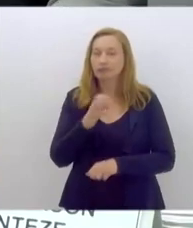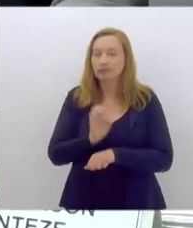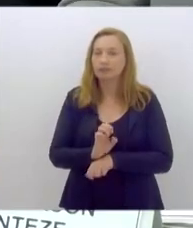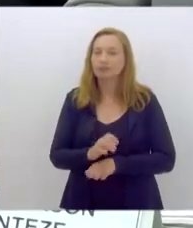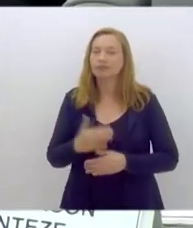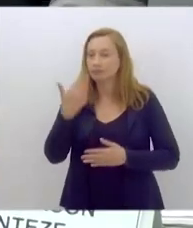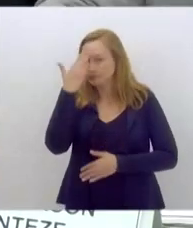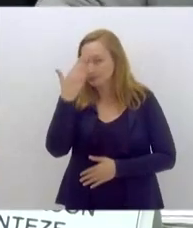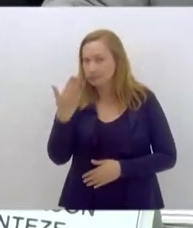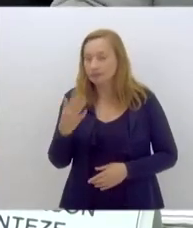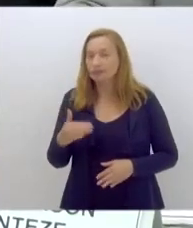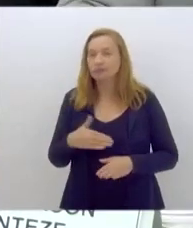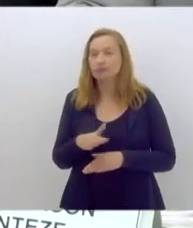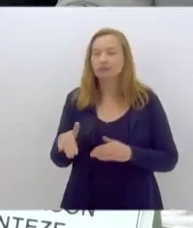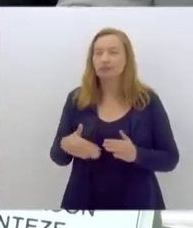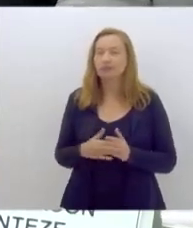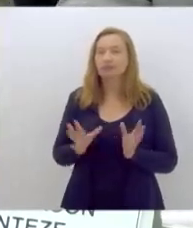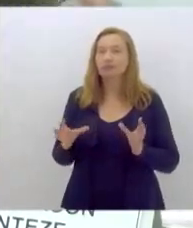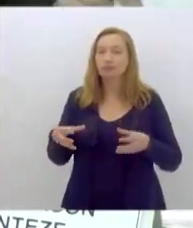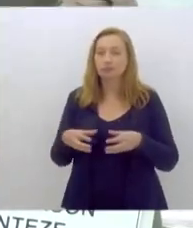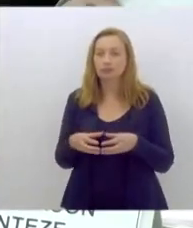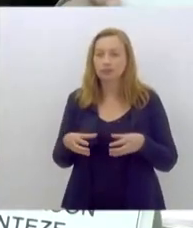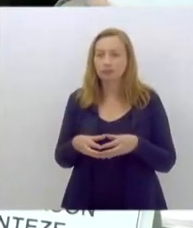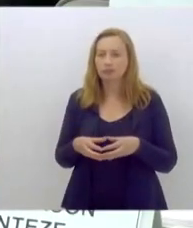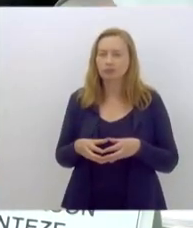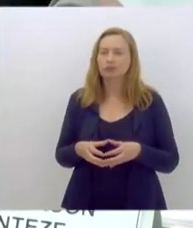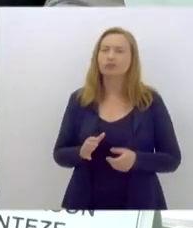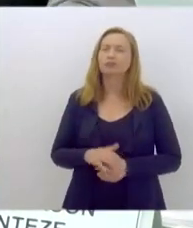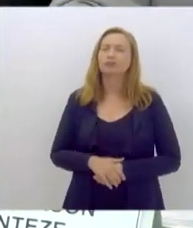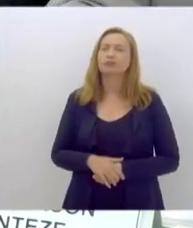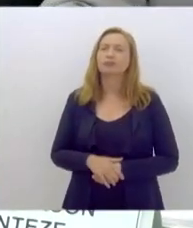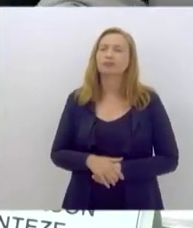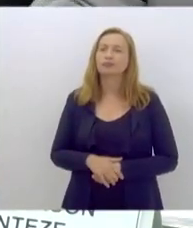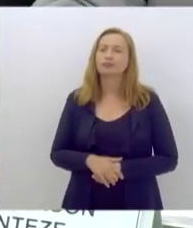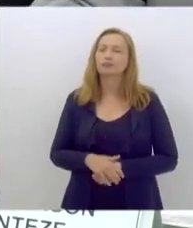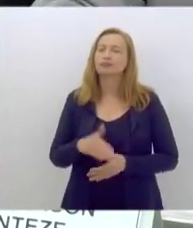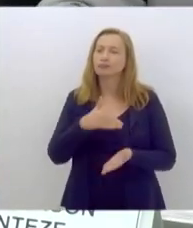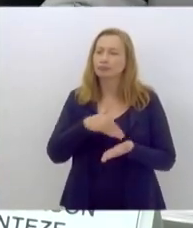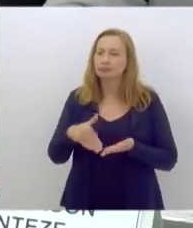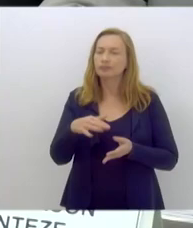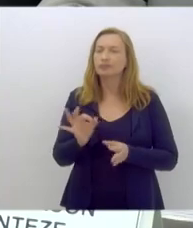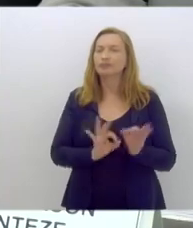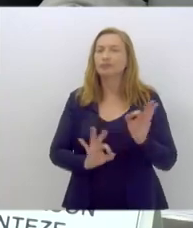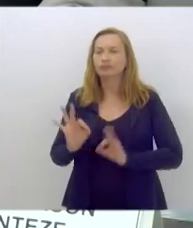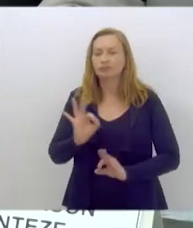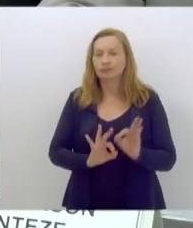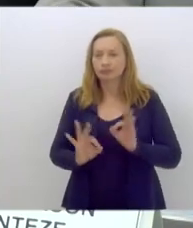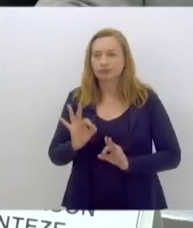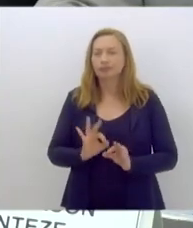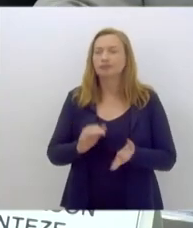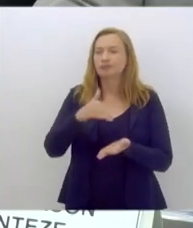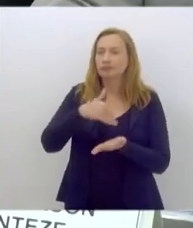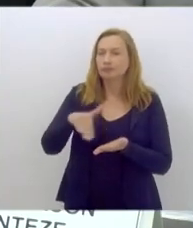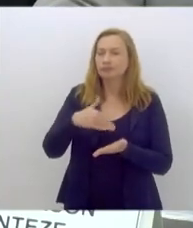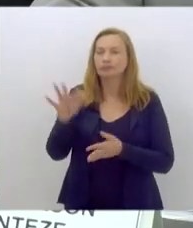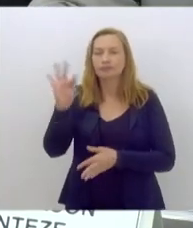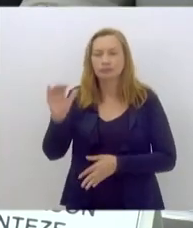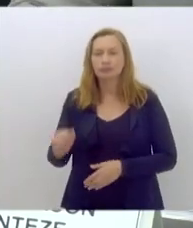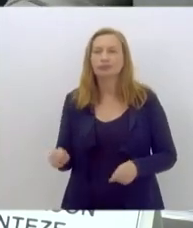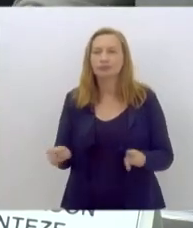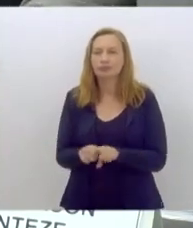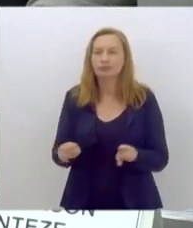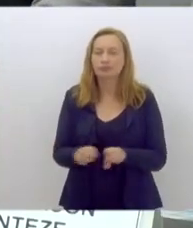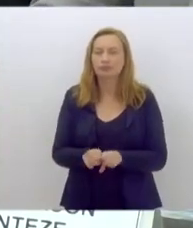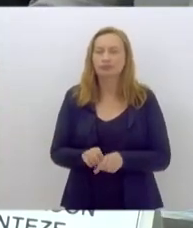agradecer toda a equipe da secretaria de planejamento né Secretaria de Fazenda também